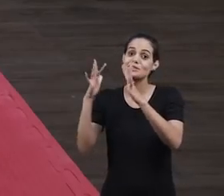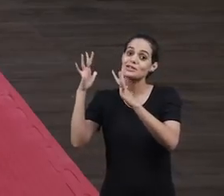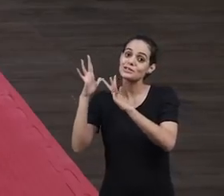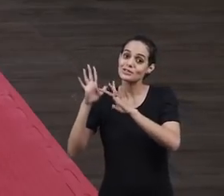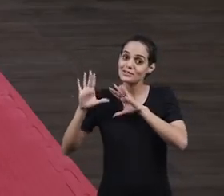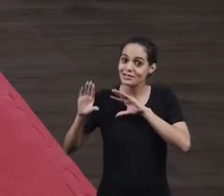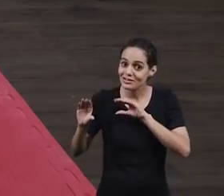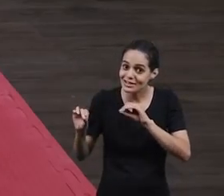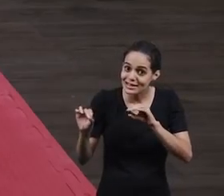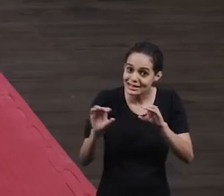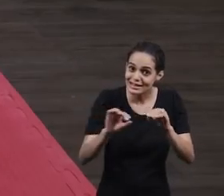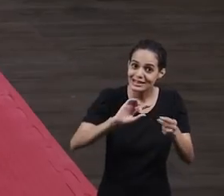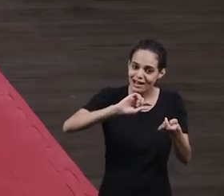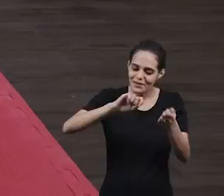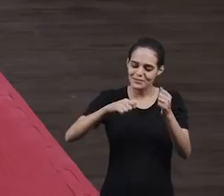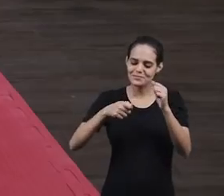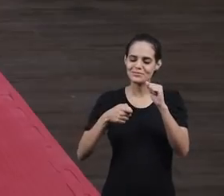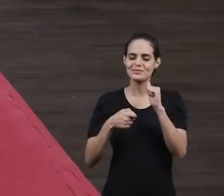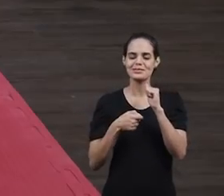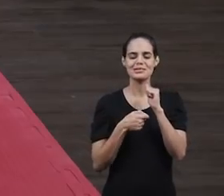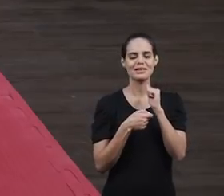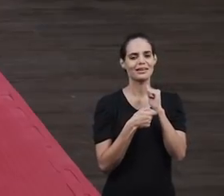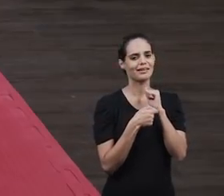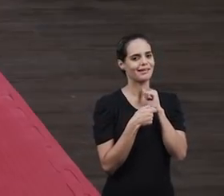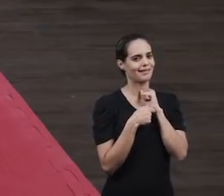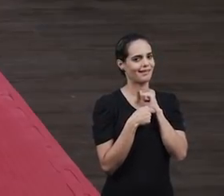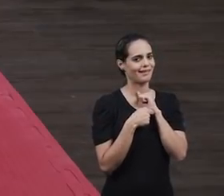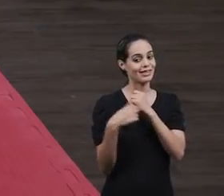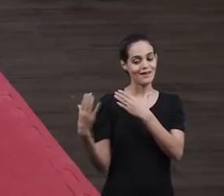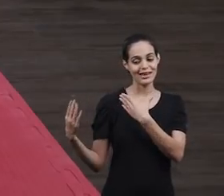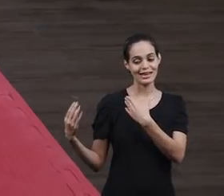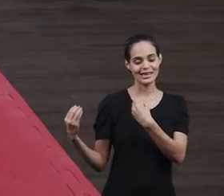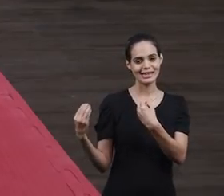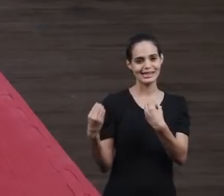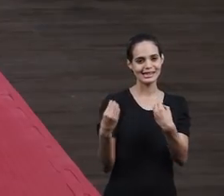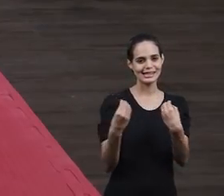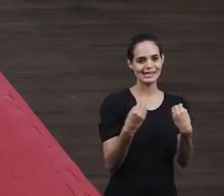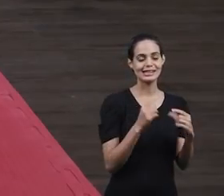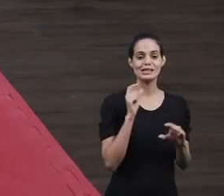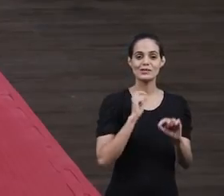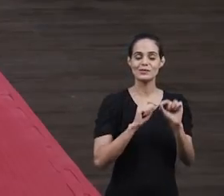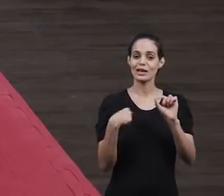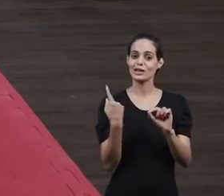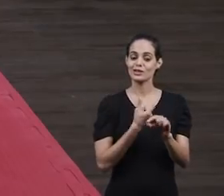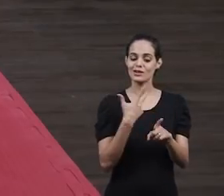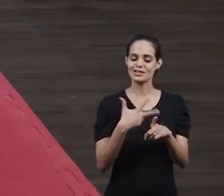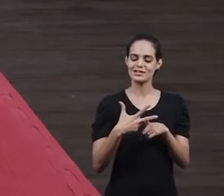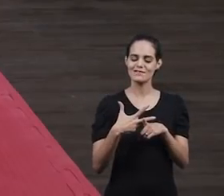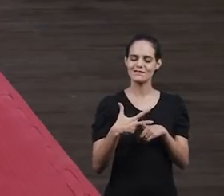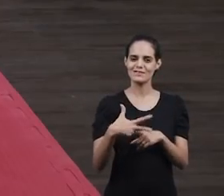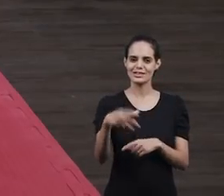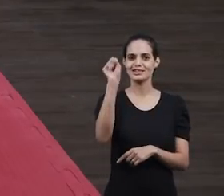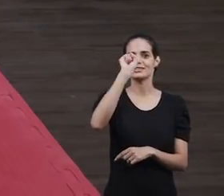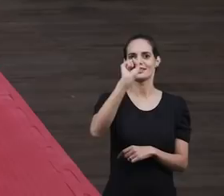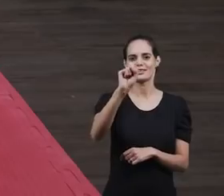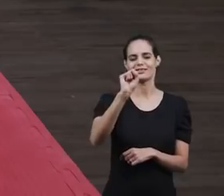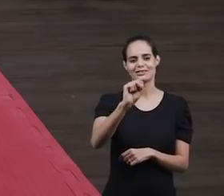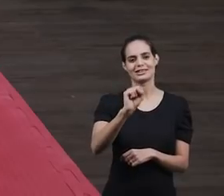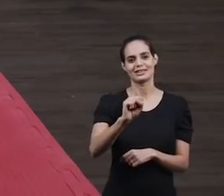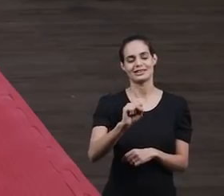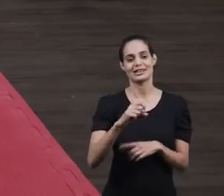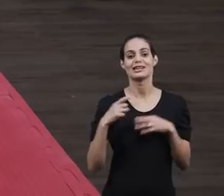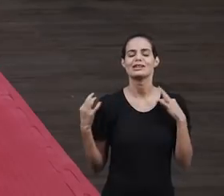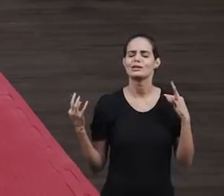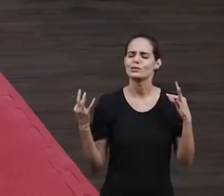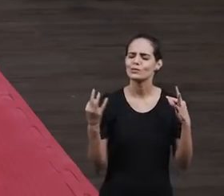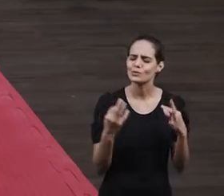Senhor Jesus veio nos ensinar hoje um segredo que nos ensina, olha só, a sermos vencedores, a